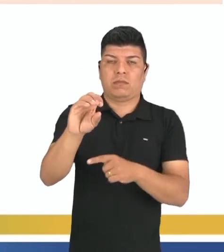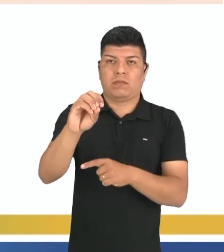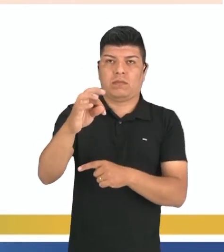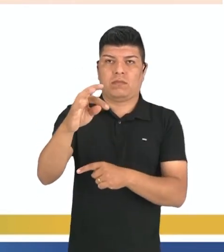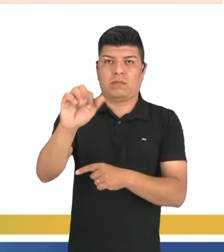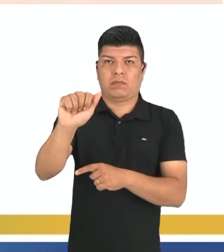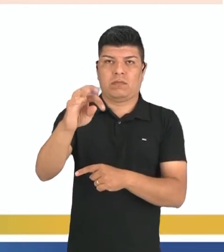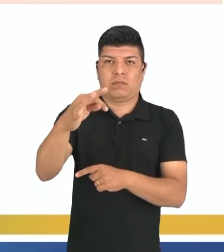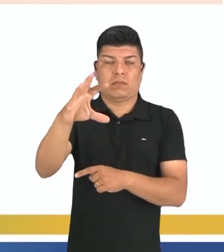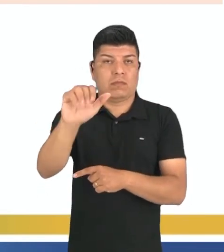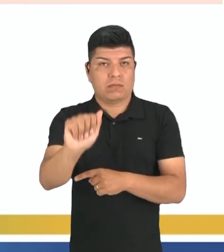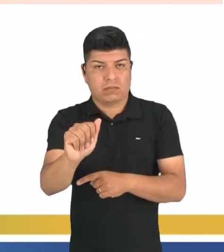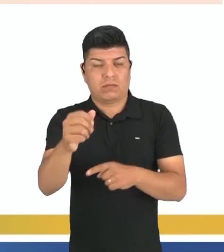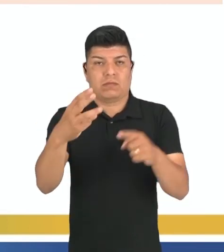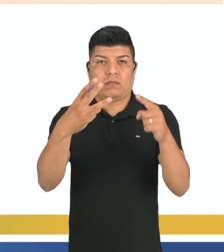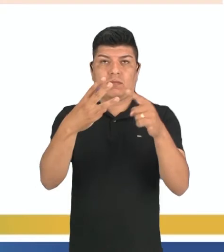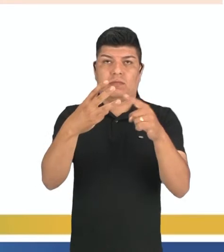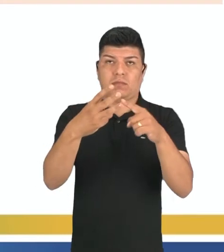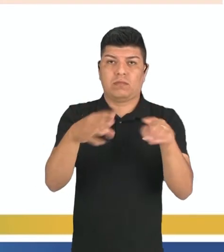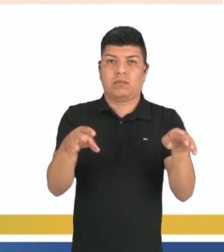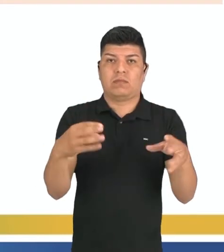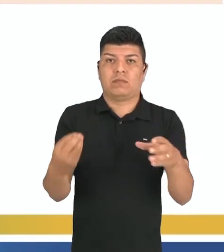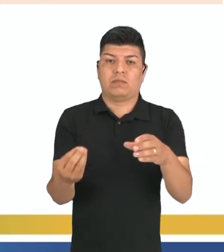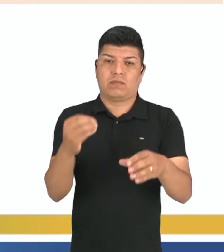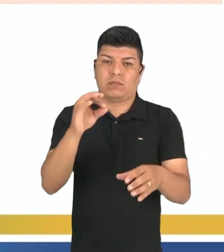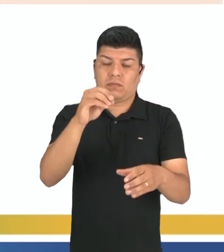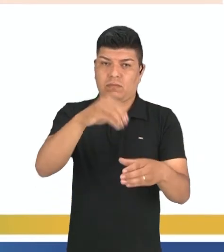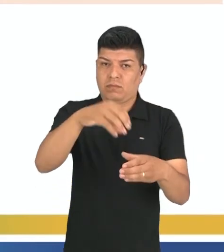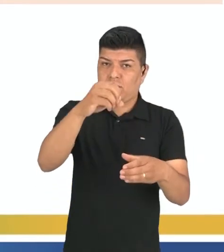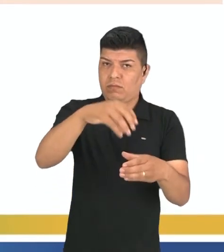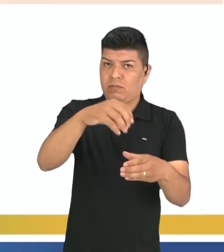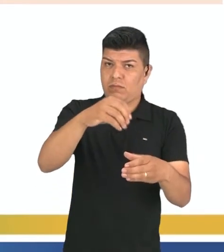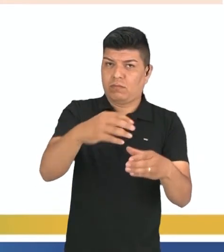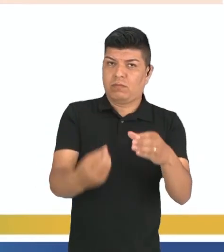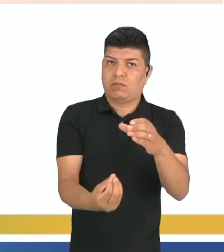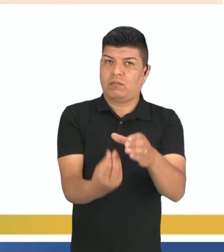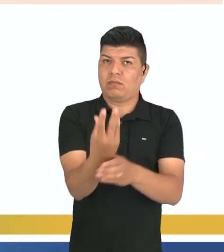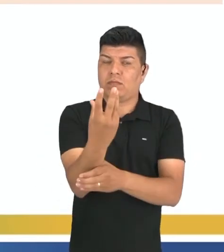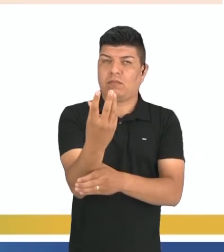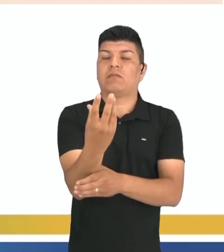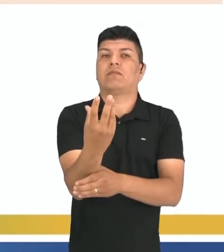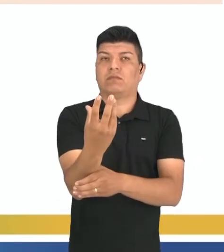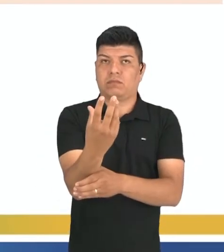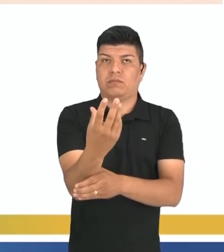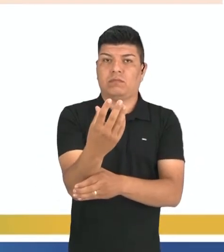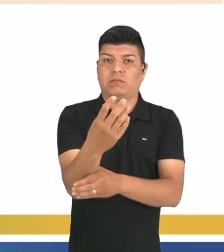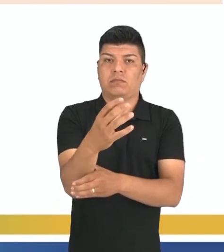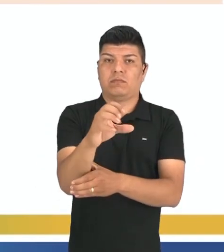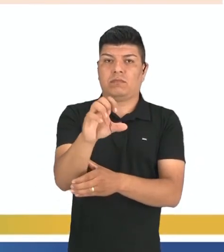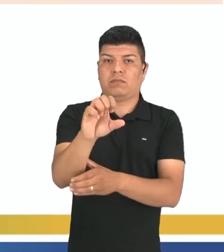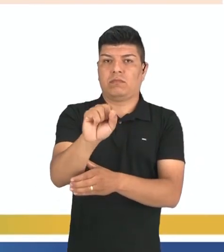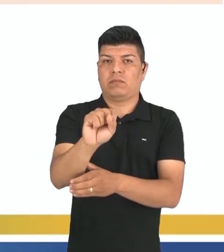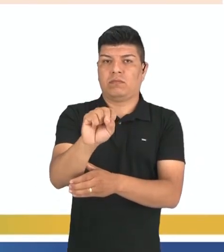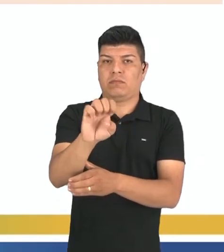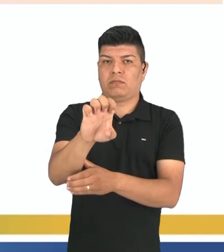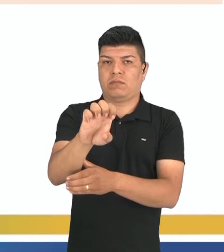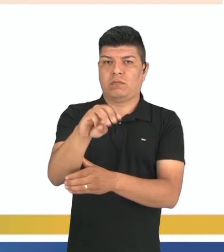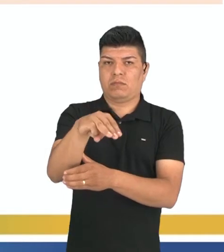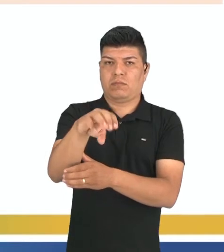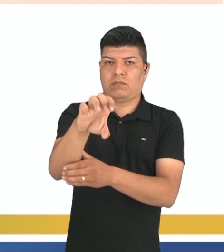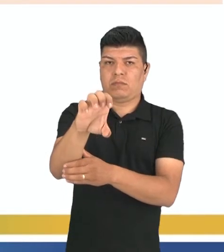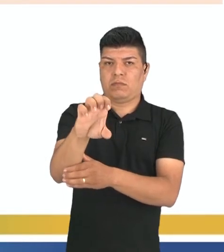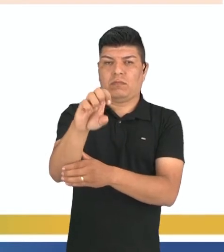que vão adicionando líquidos a esses espermatozoides para formar o que nós chamamos de sêmen, que vai ser